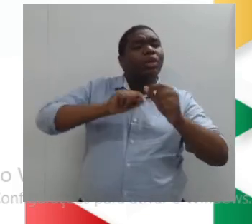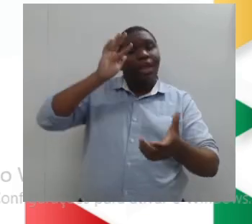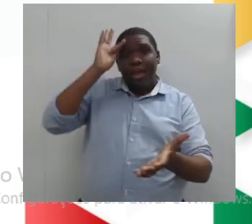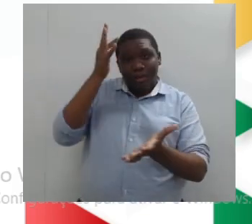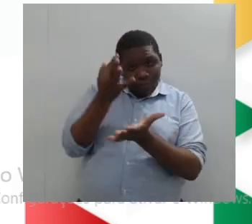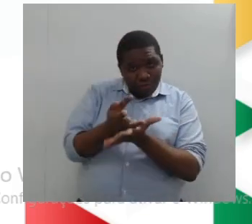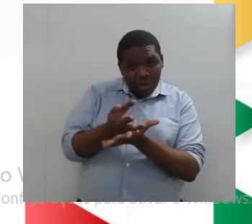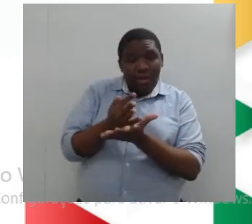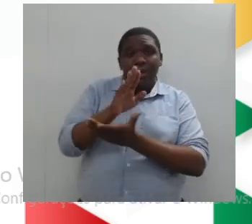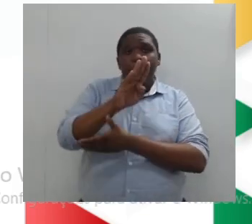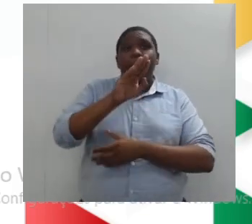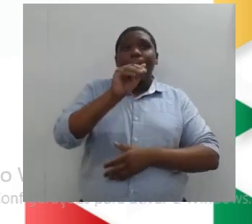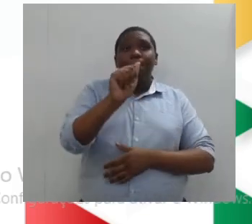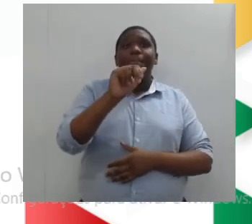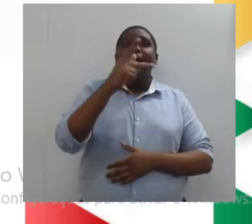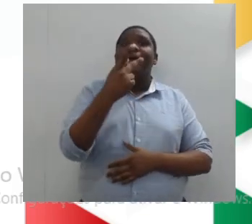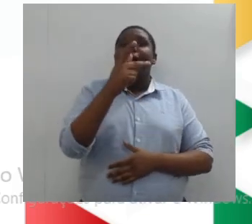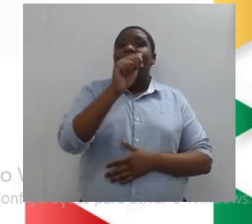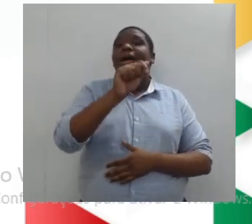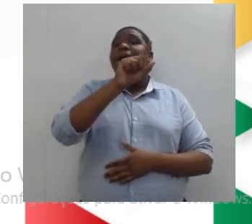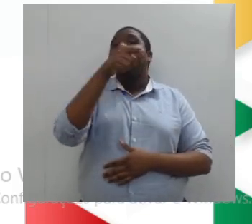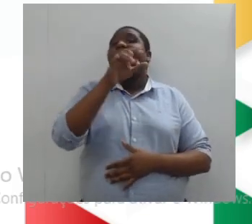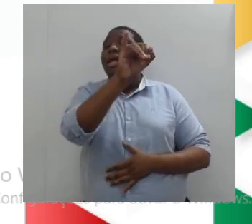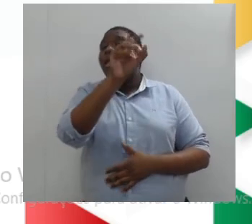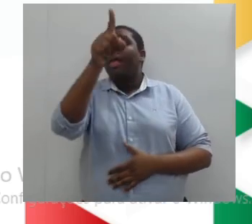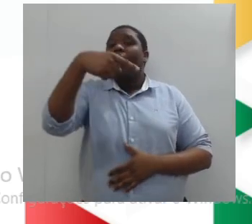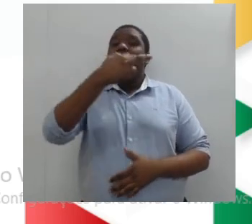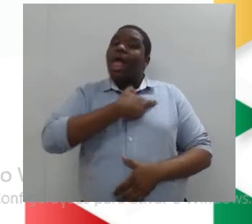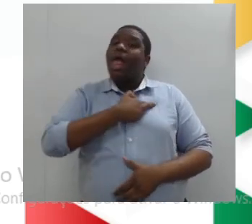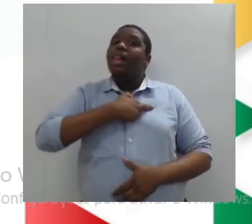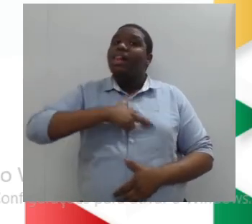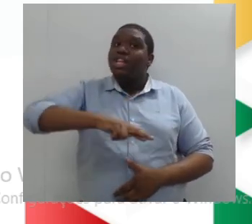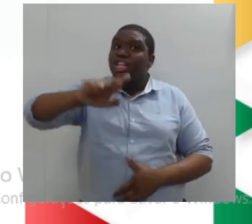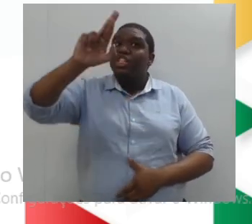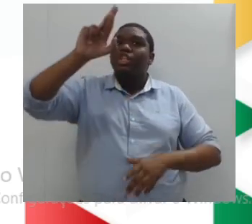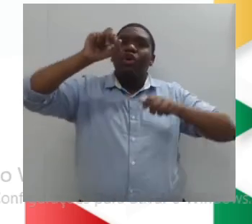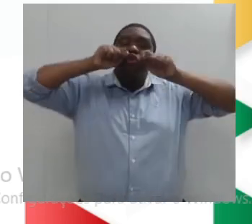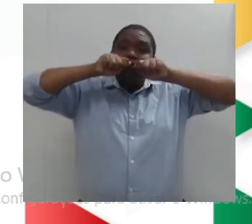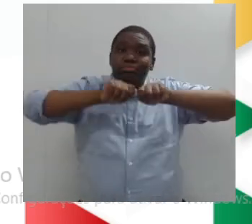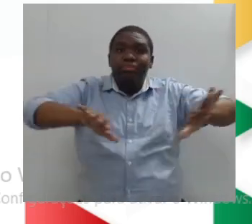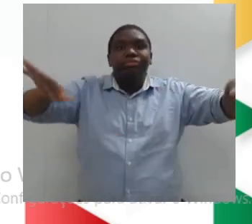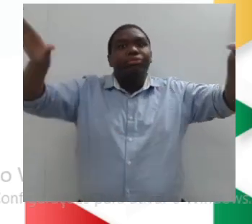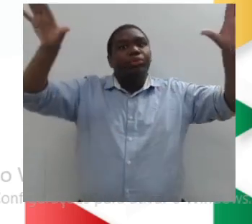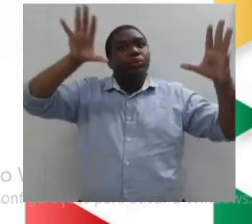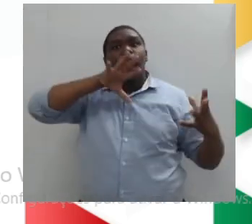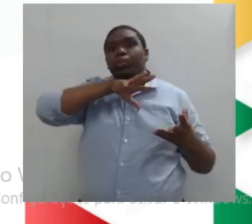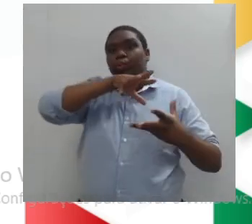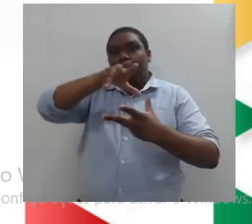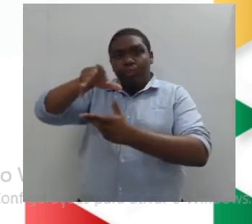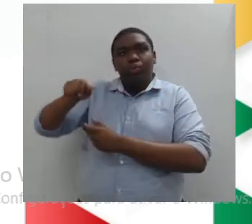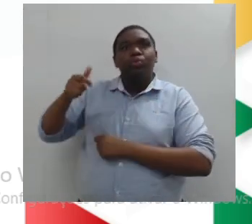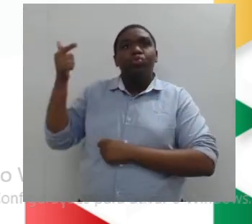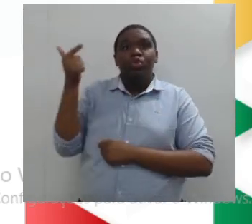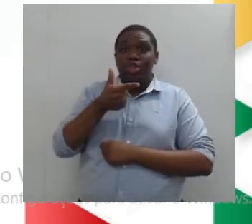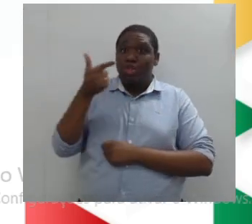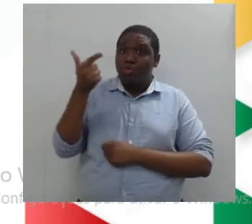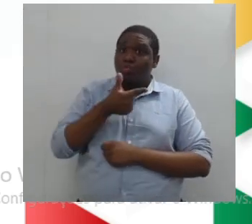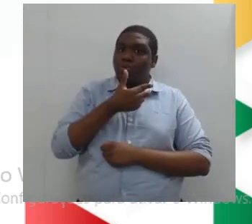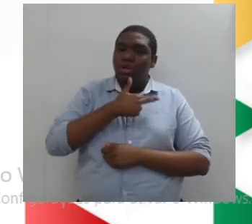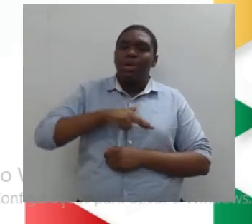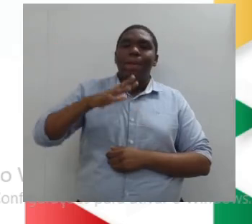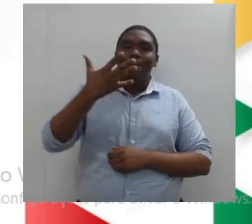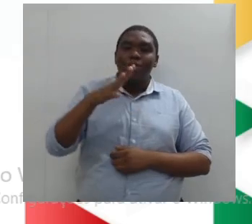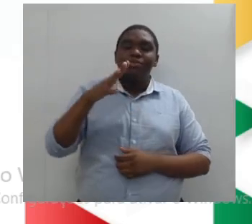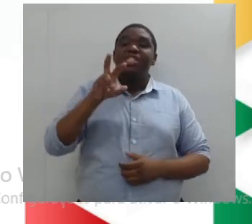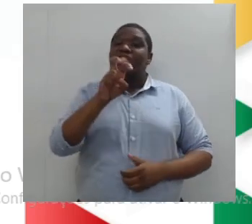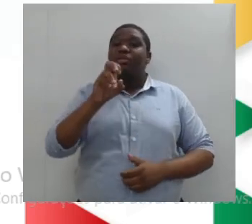segunda religião mais espalhada geograficamente pelo mundo, estimando-se que haja cerca de